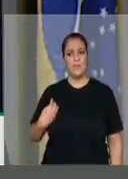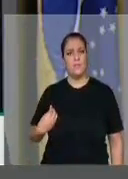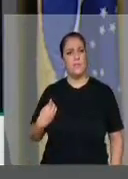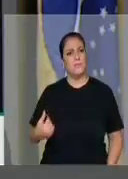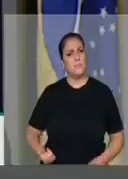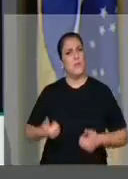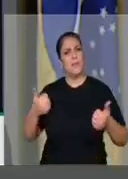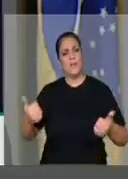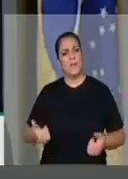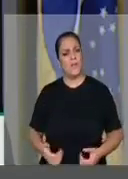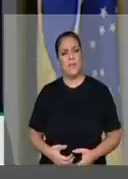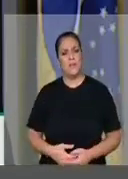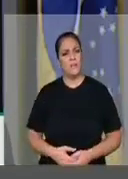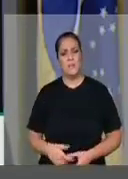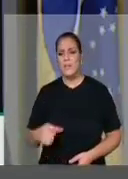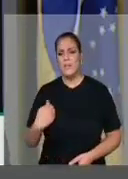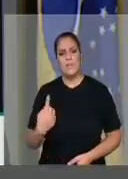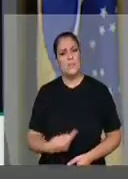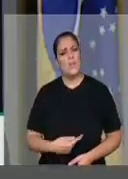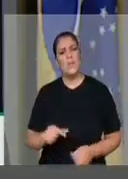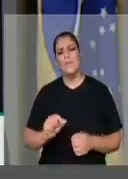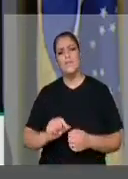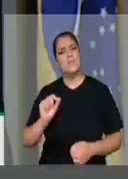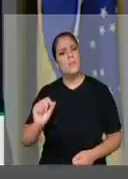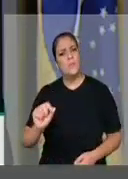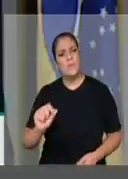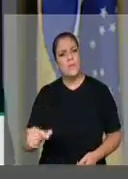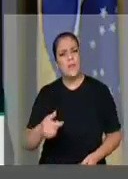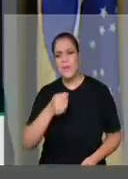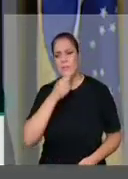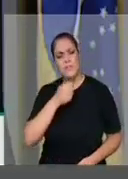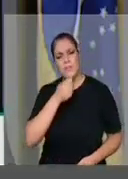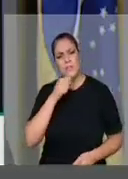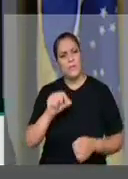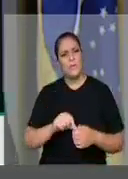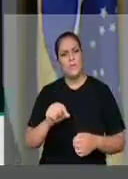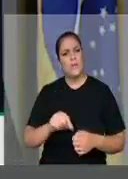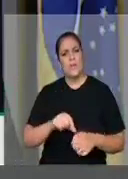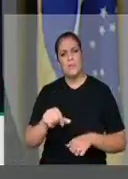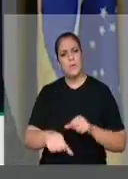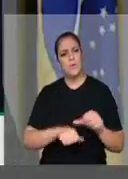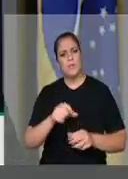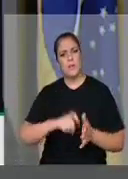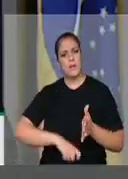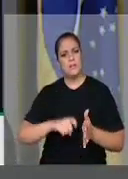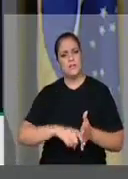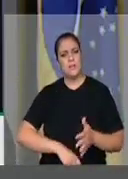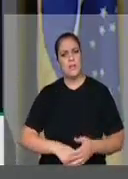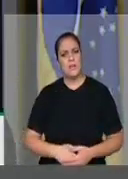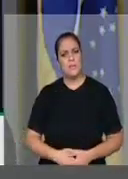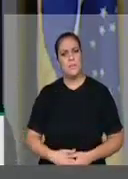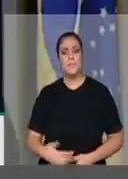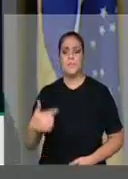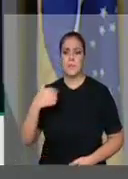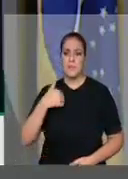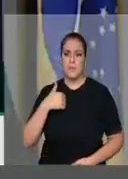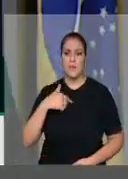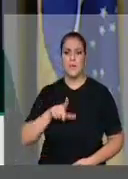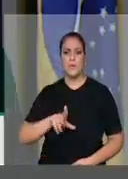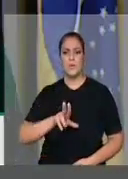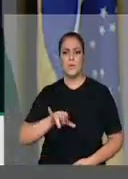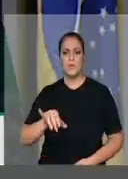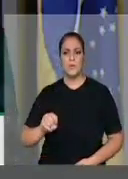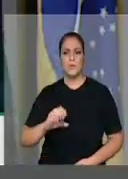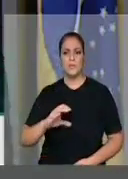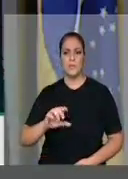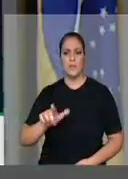que estamos fazendo, senhoras e senhores, que não fizemos essa reforma ainda? Esse deputado relator, Luiz Carlos